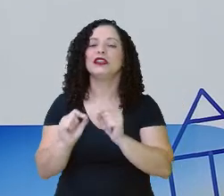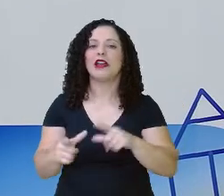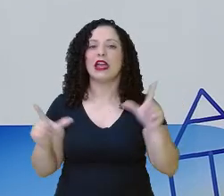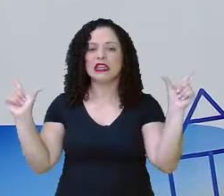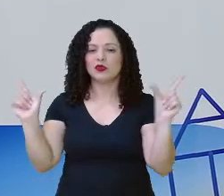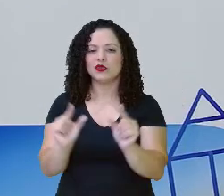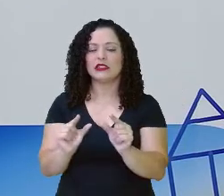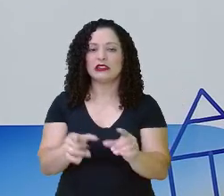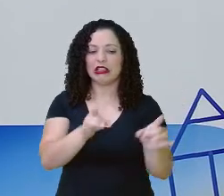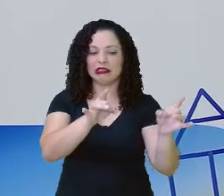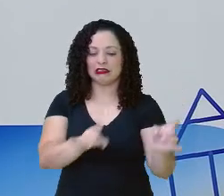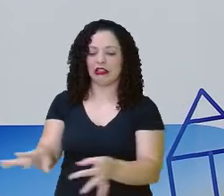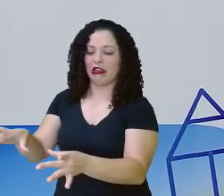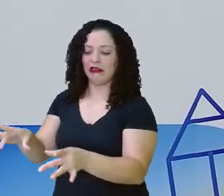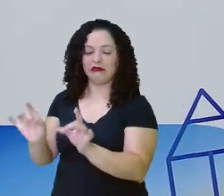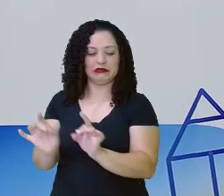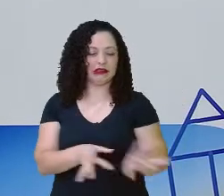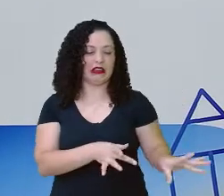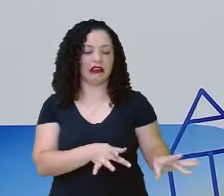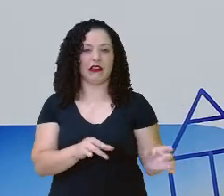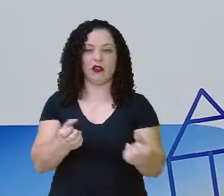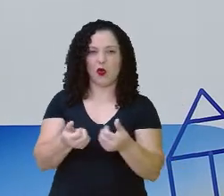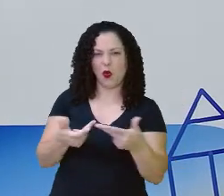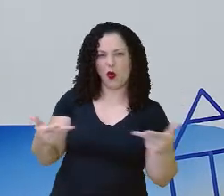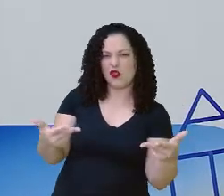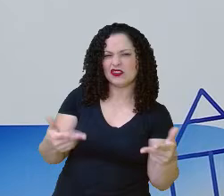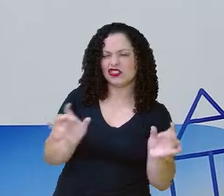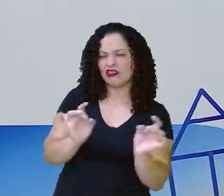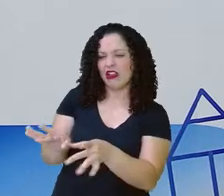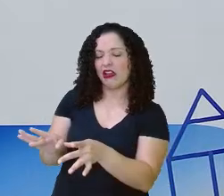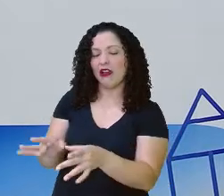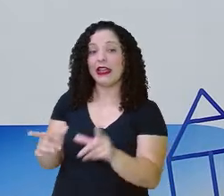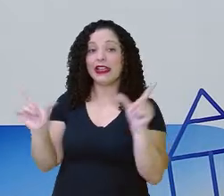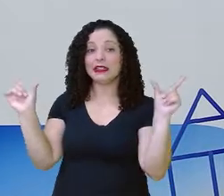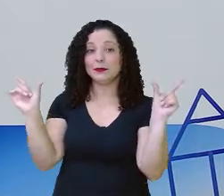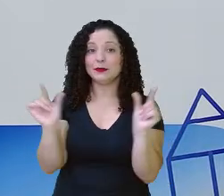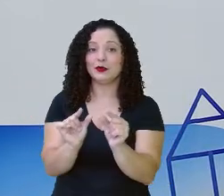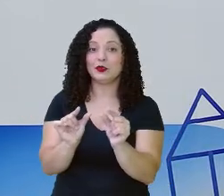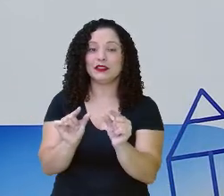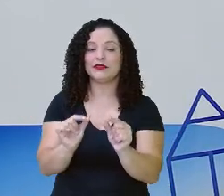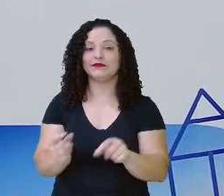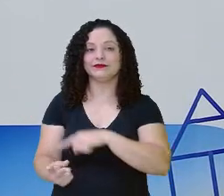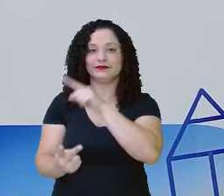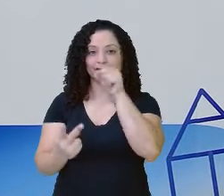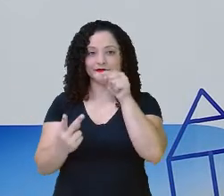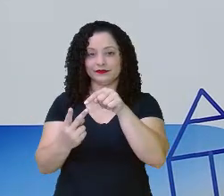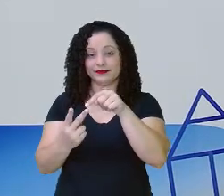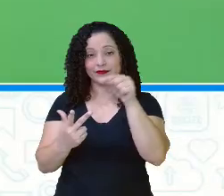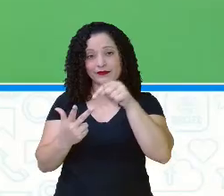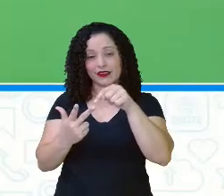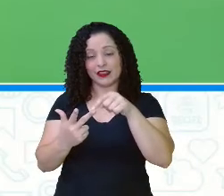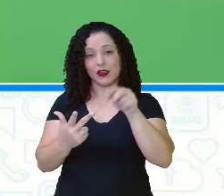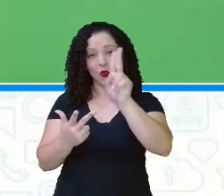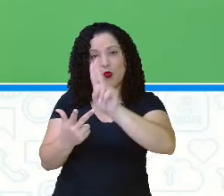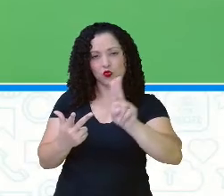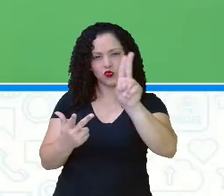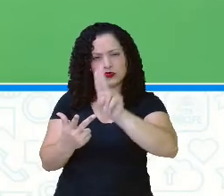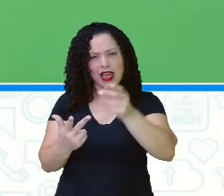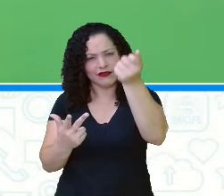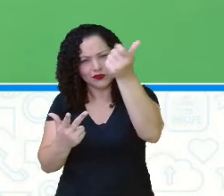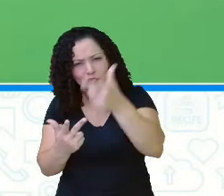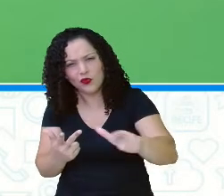o desperdício. A gente desperdiça, às vezes, muita coisa. Reutilizar. E aí nós temos